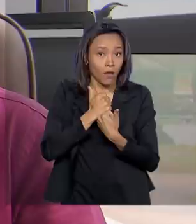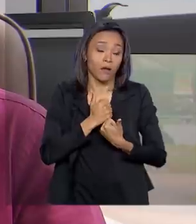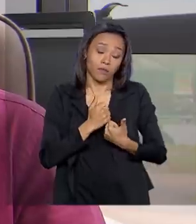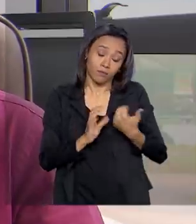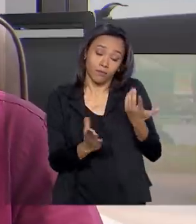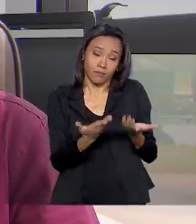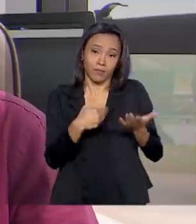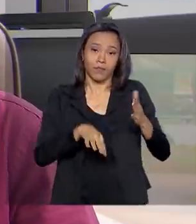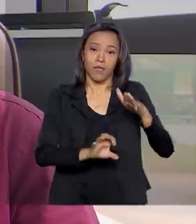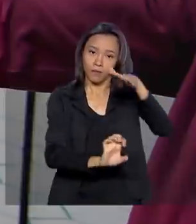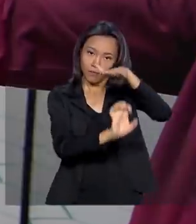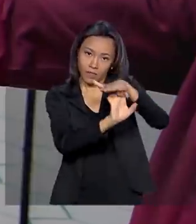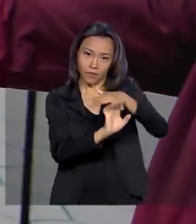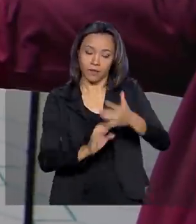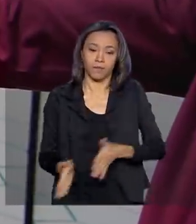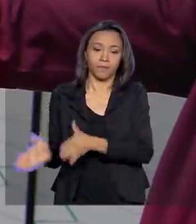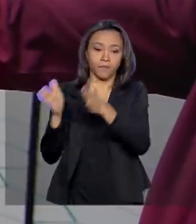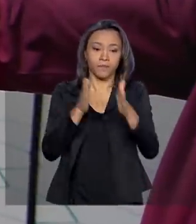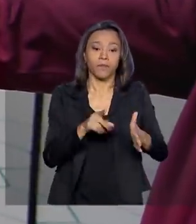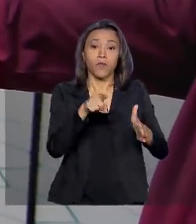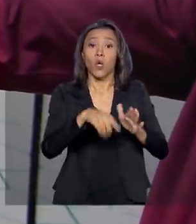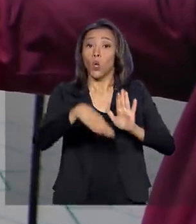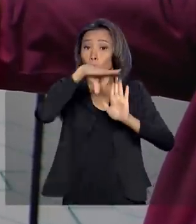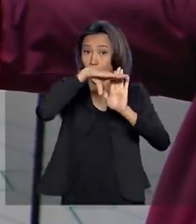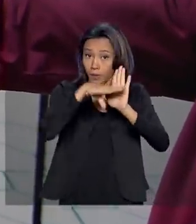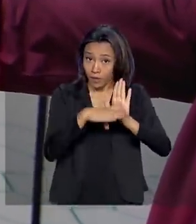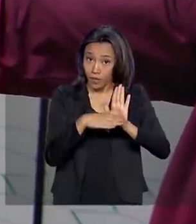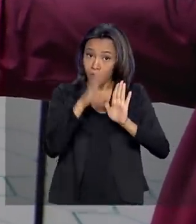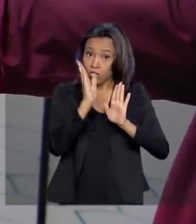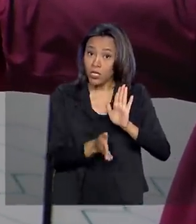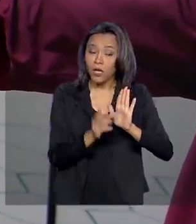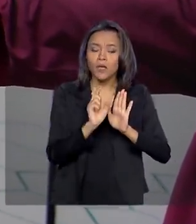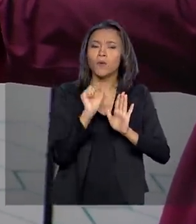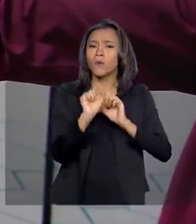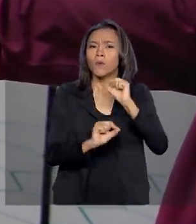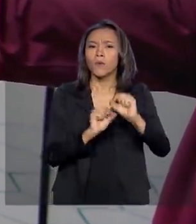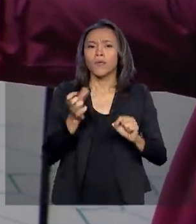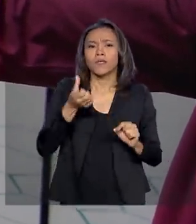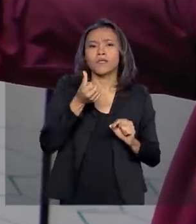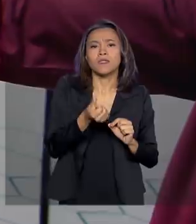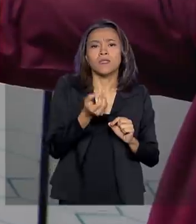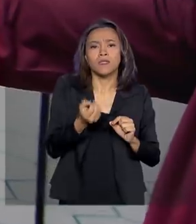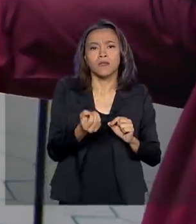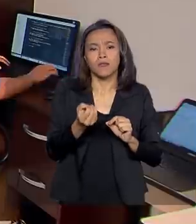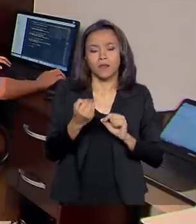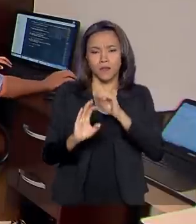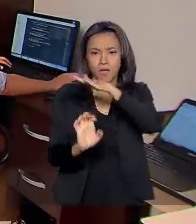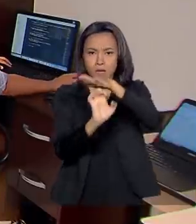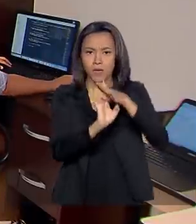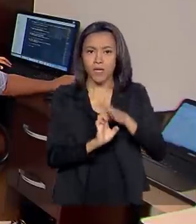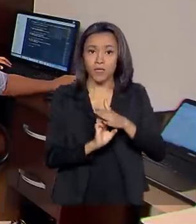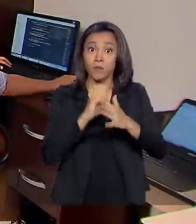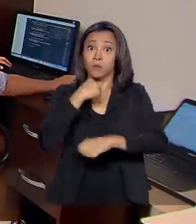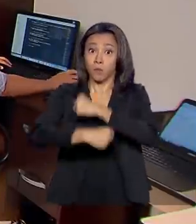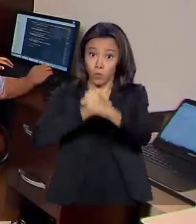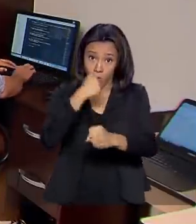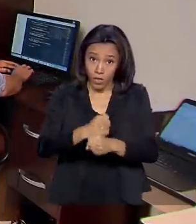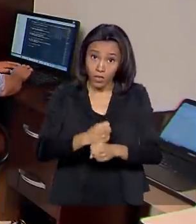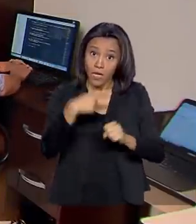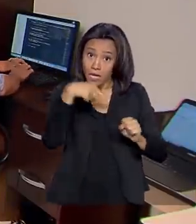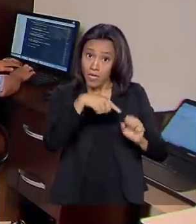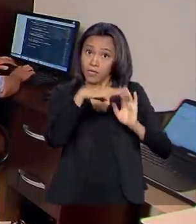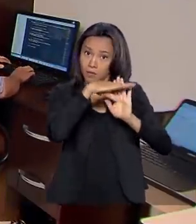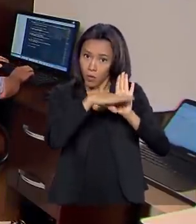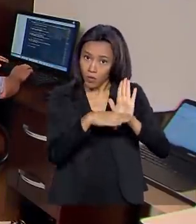rumo à internacionalização da nossa empresa. O programa Startout vem selecionando cerca de 60 empresas por ano. O programa existe há